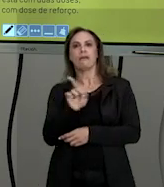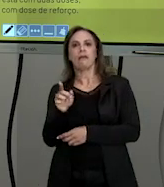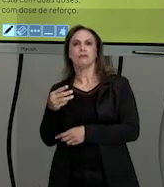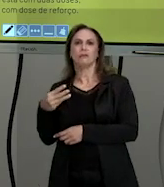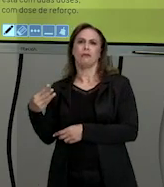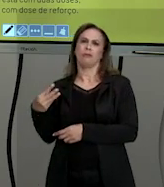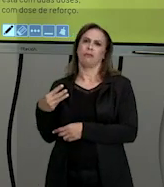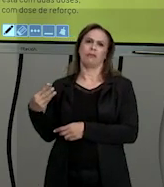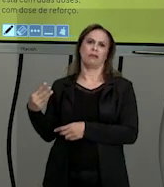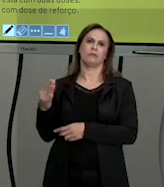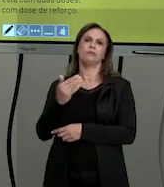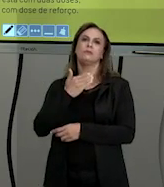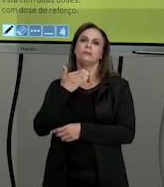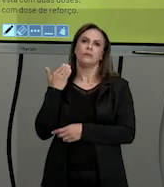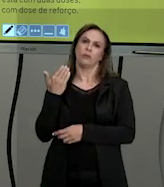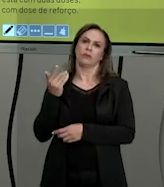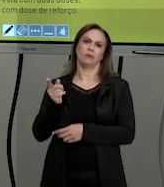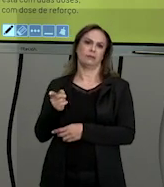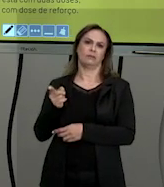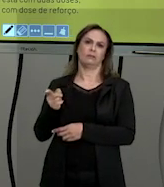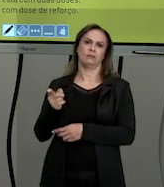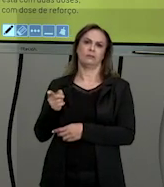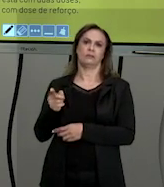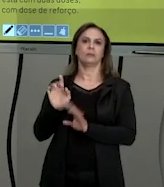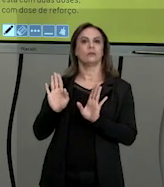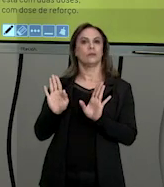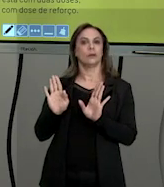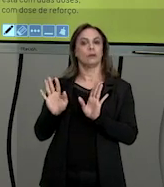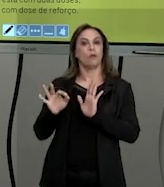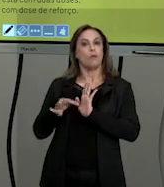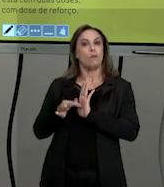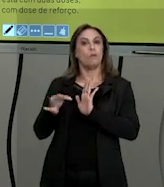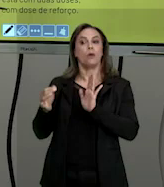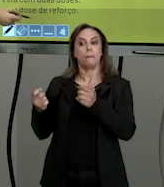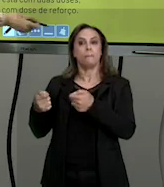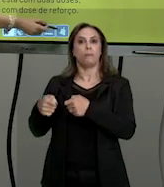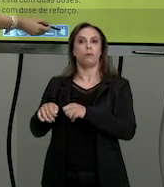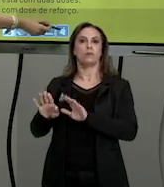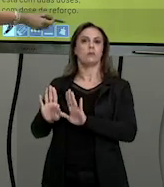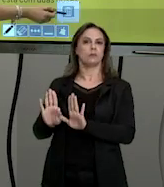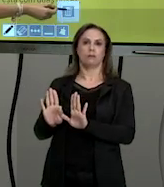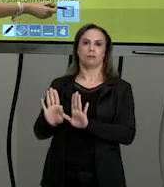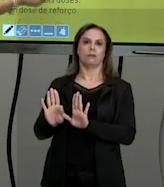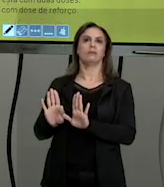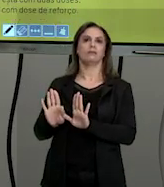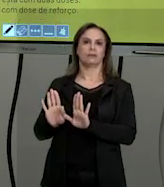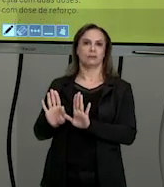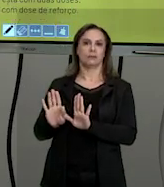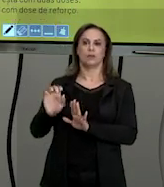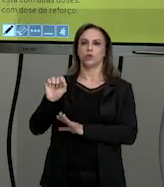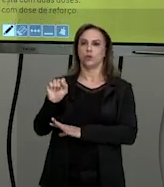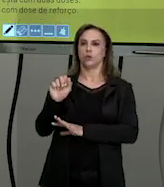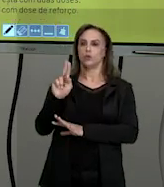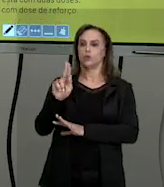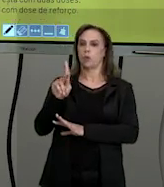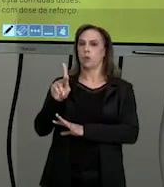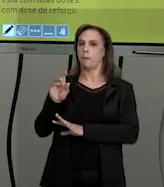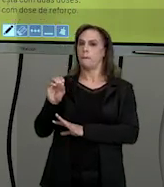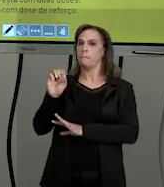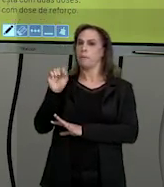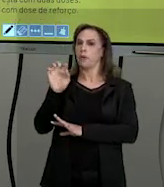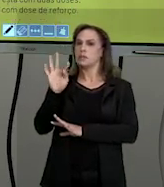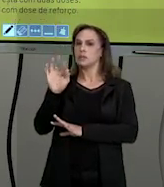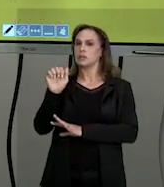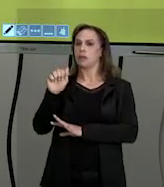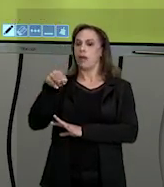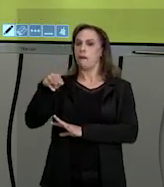vacina, né? E eu repito, supostamente, tá? Bom, essa palavra supostamente ela é muito